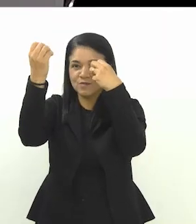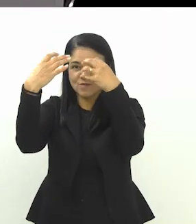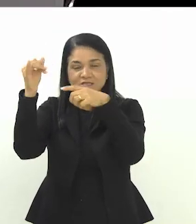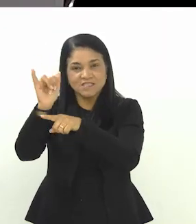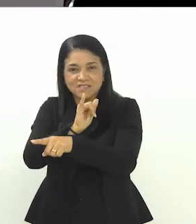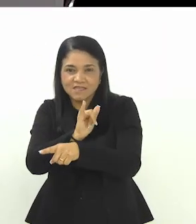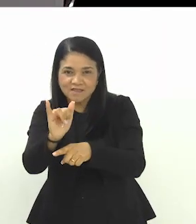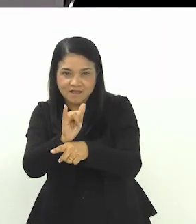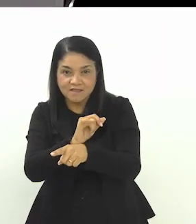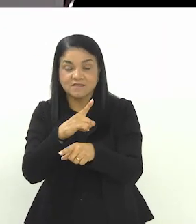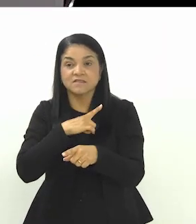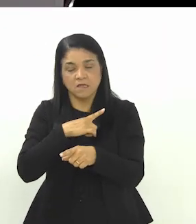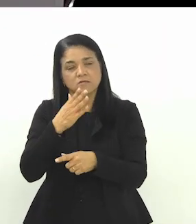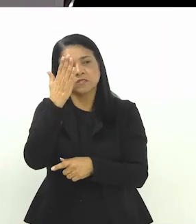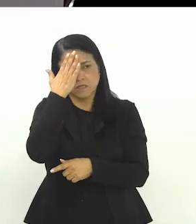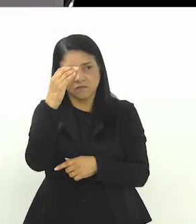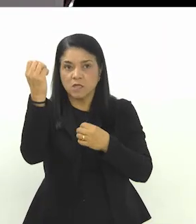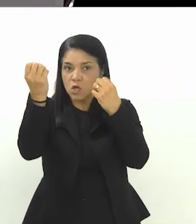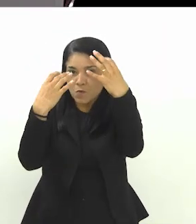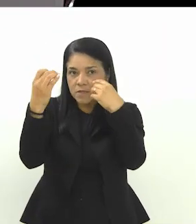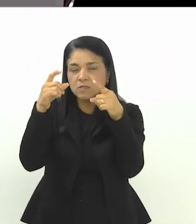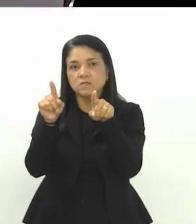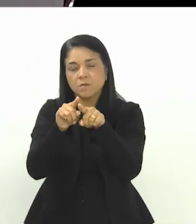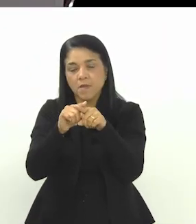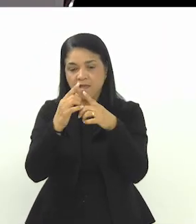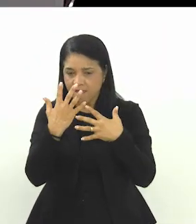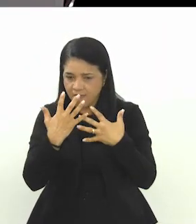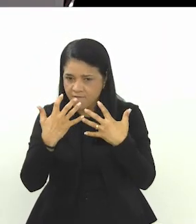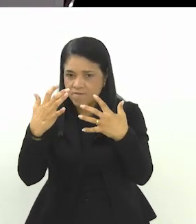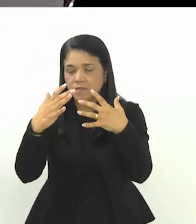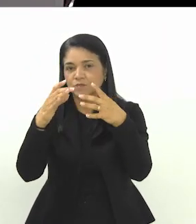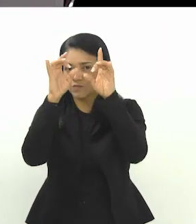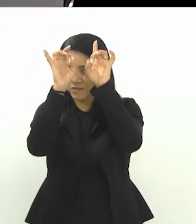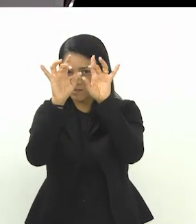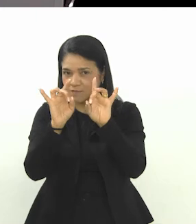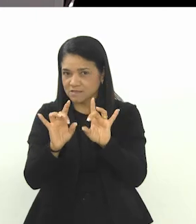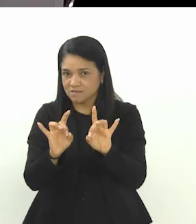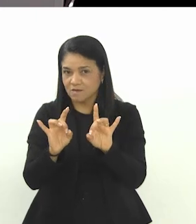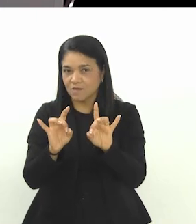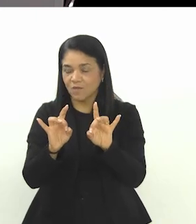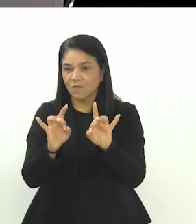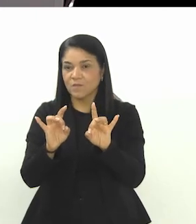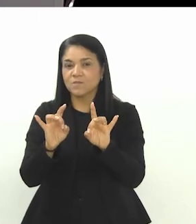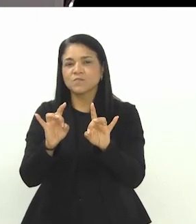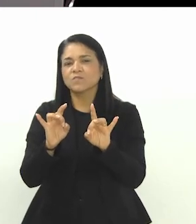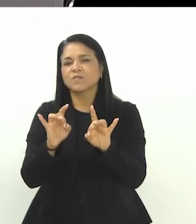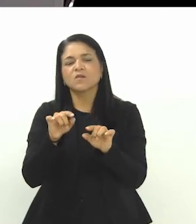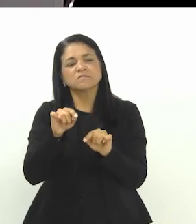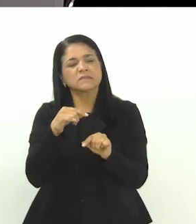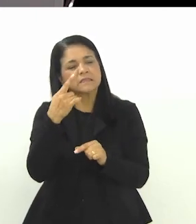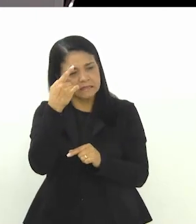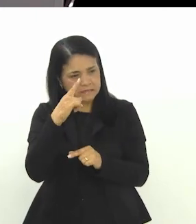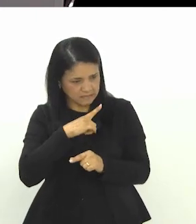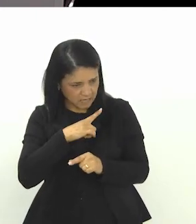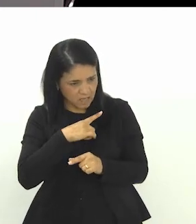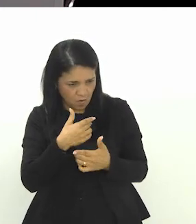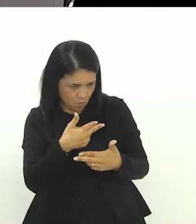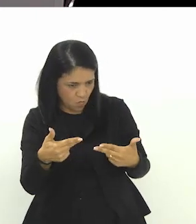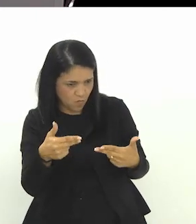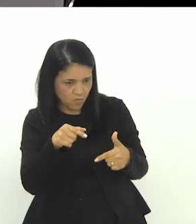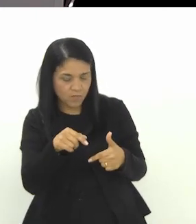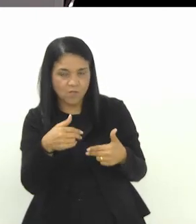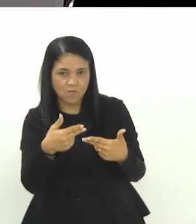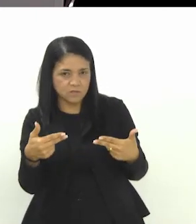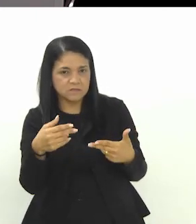inovação? Porque você faz não só iluminação, mas também se encarrega de alguns efeitos especiais, né? Sim. Você tem algum efeito especial que foi